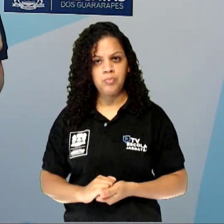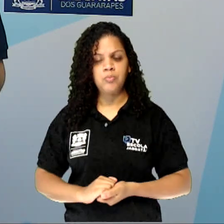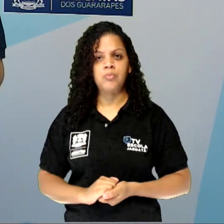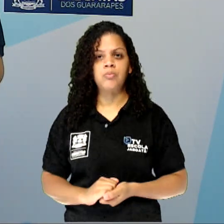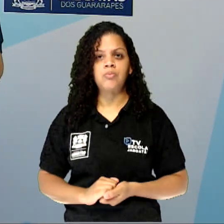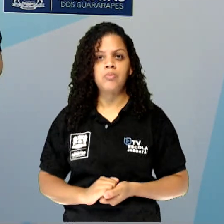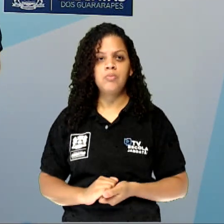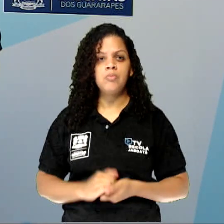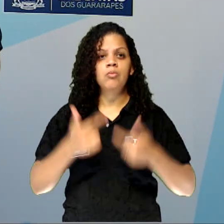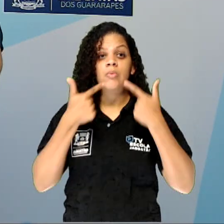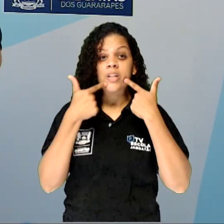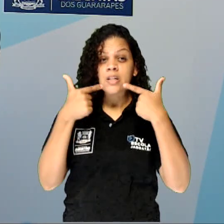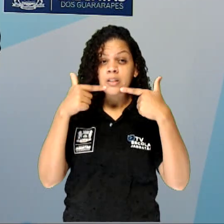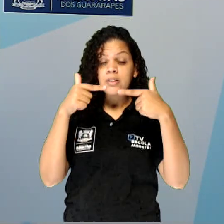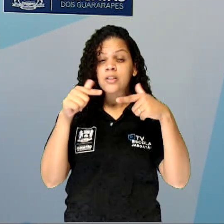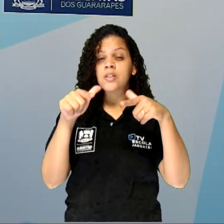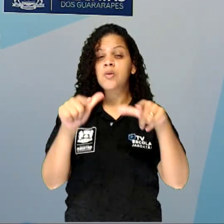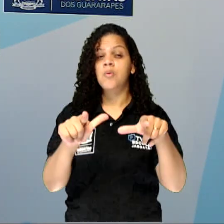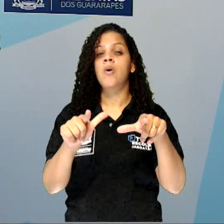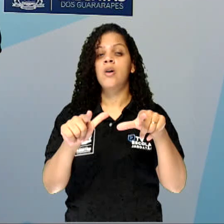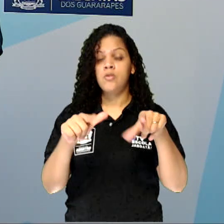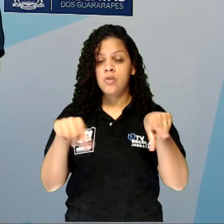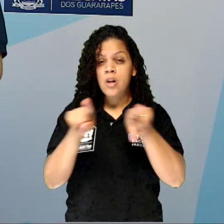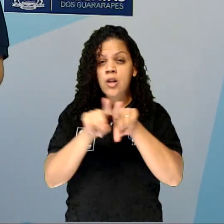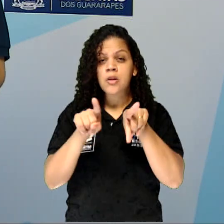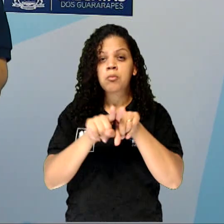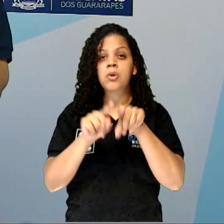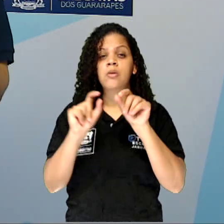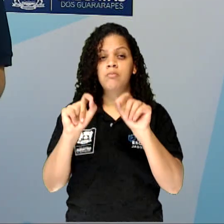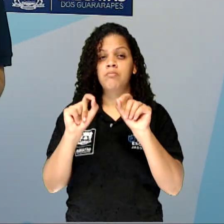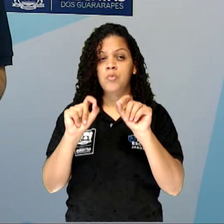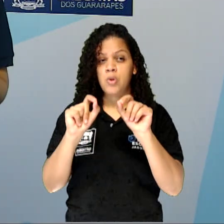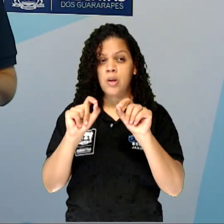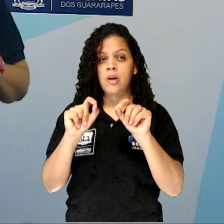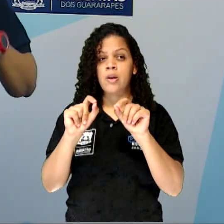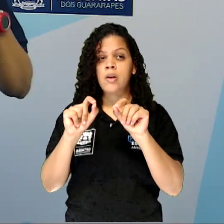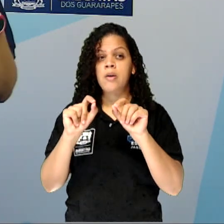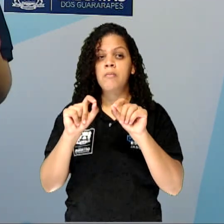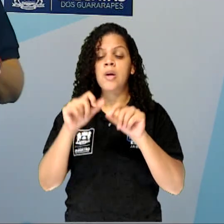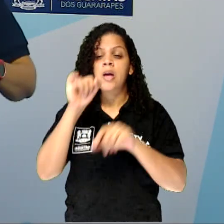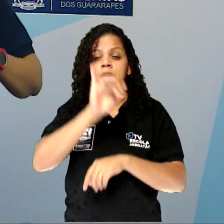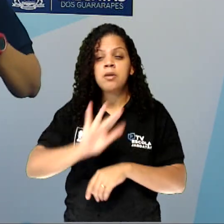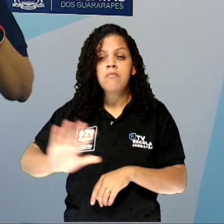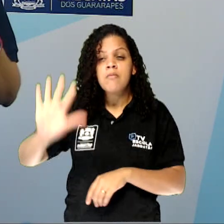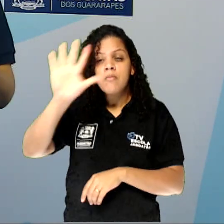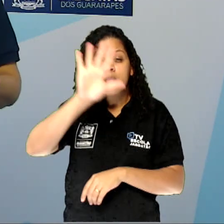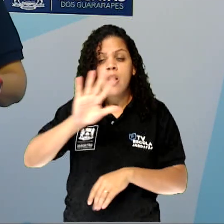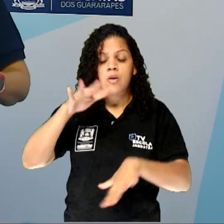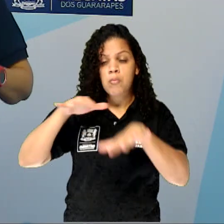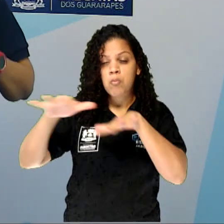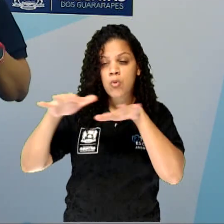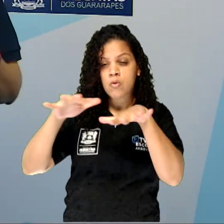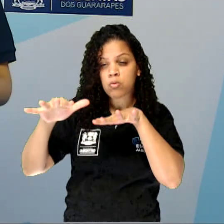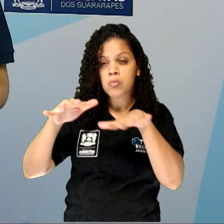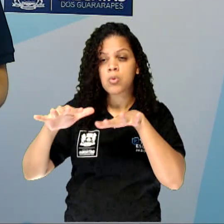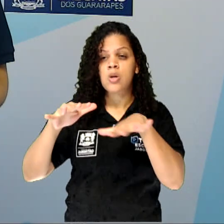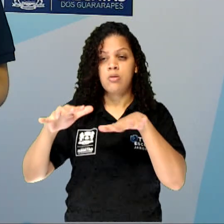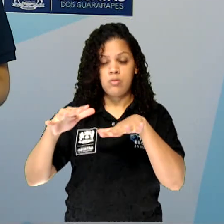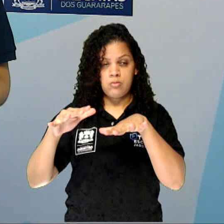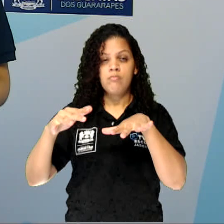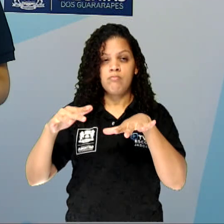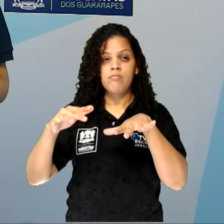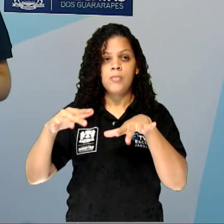Essa linguagem explora principalmente as imagens em movimento, né? Trabalha com o cotidiano, com a própria visão